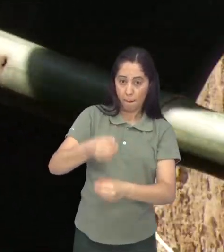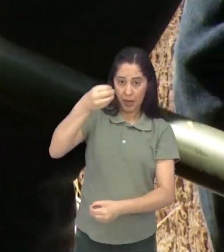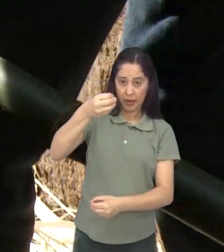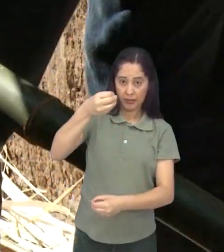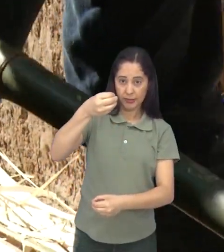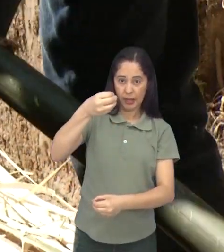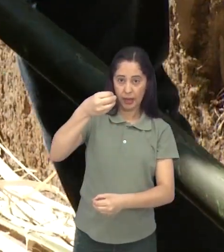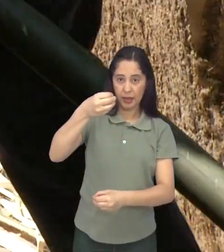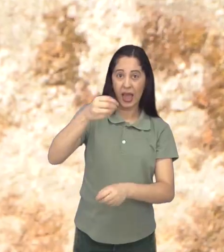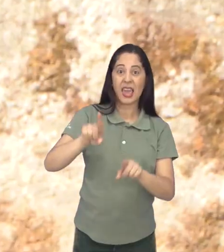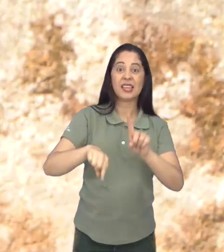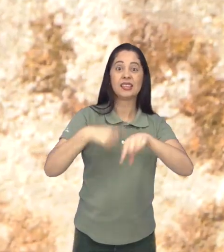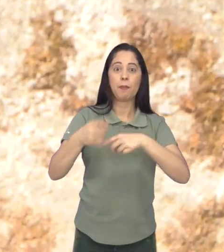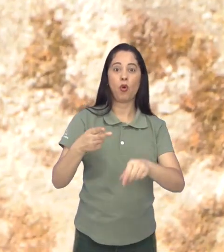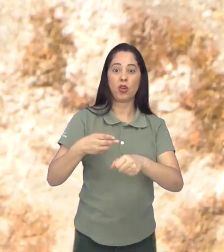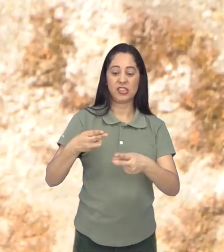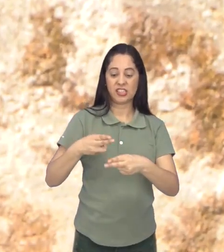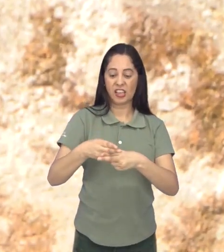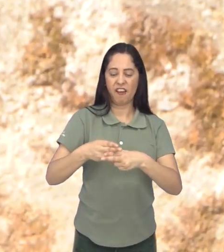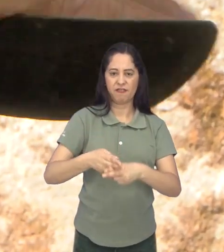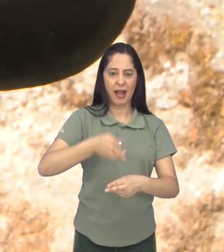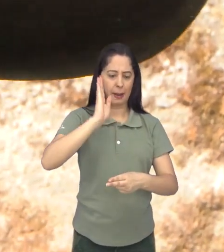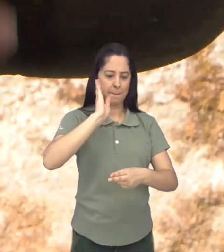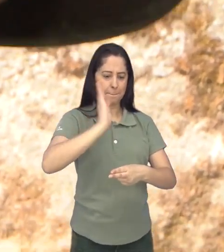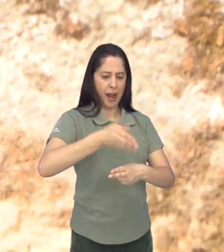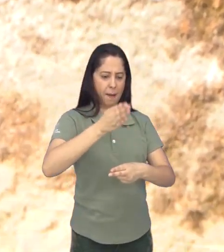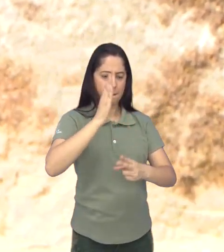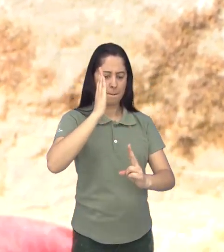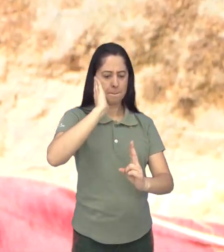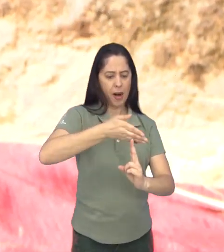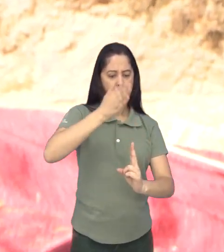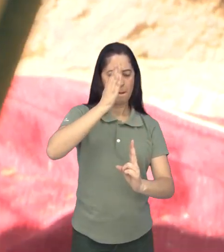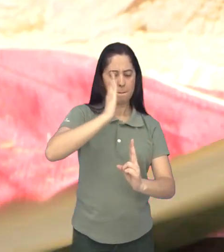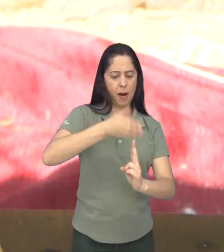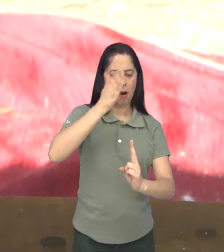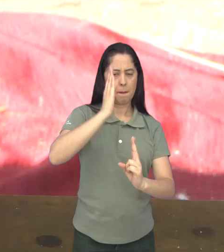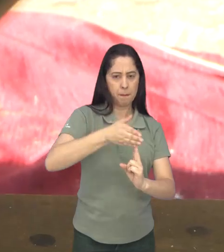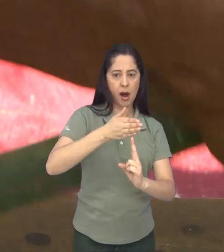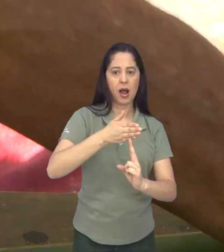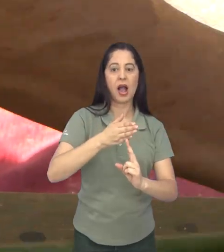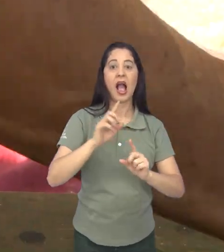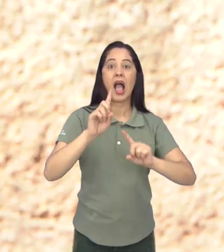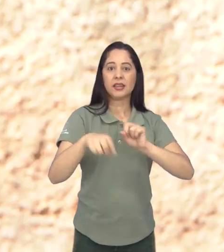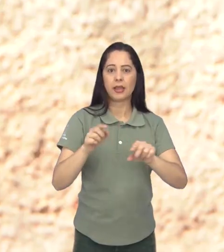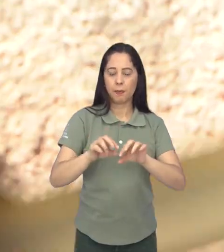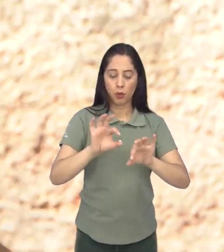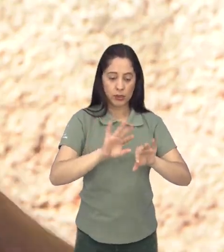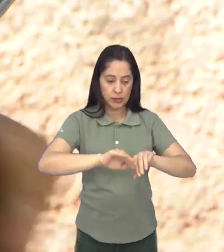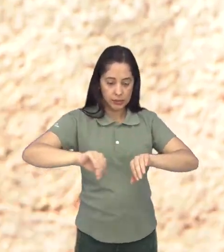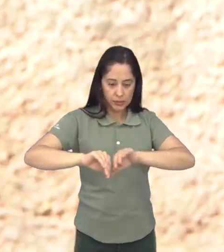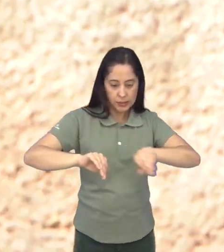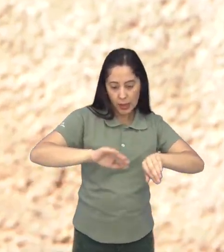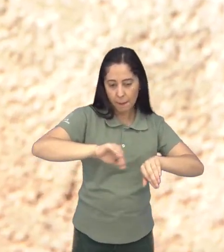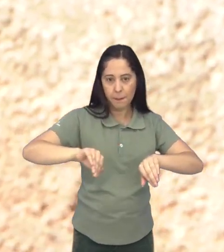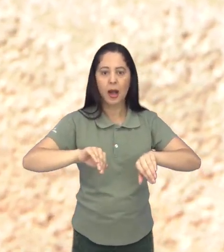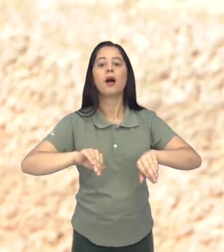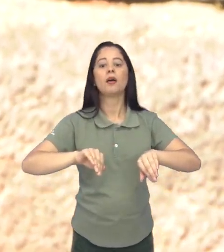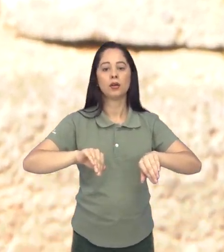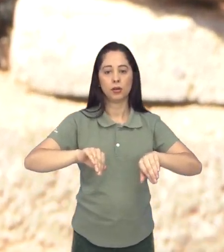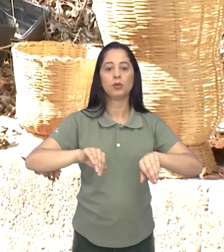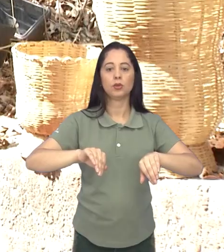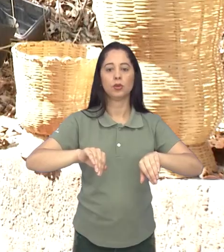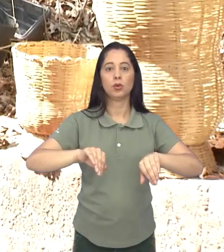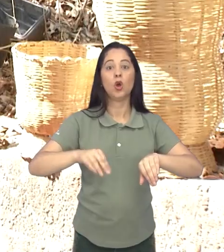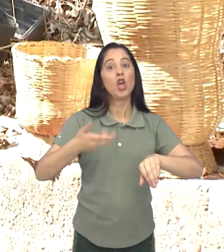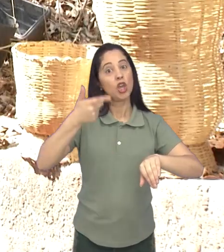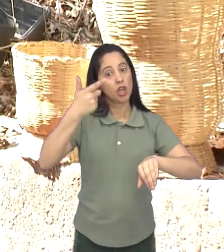na vertical, de um nó a outro, em quatro partes. Depois, ele selecionou duas